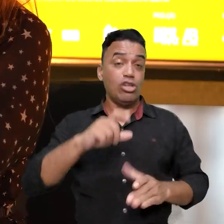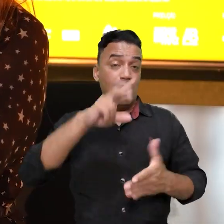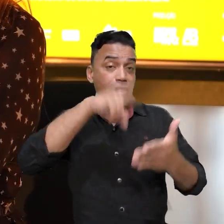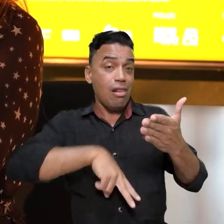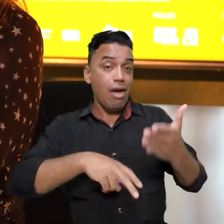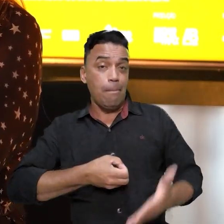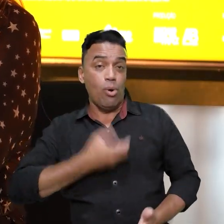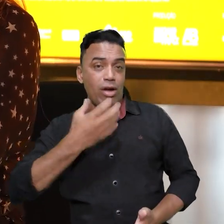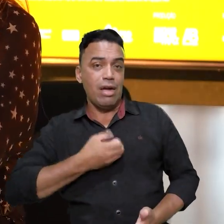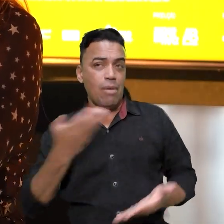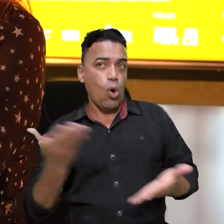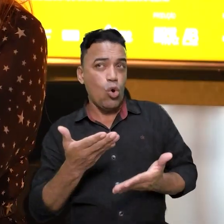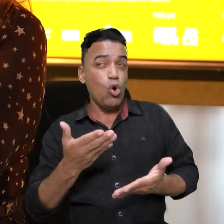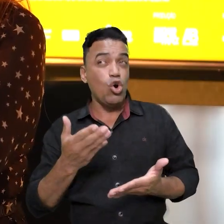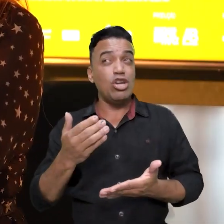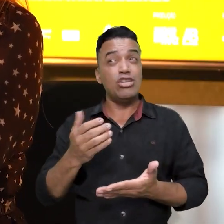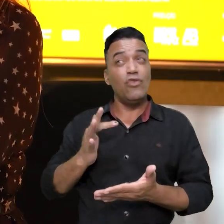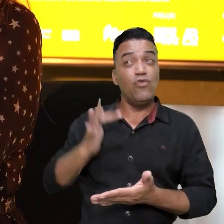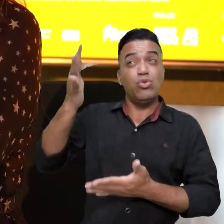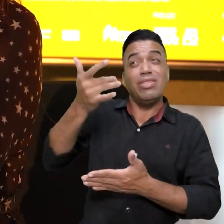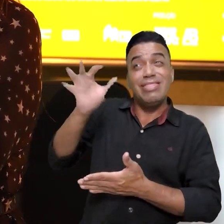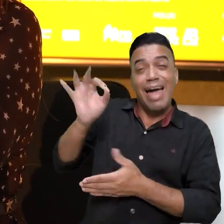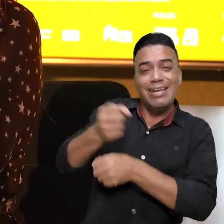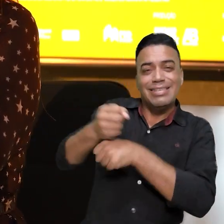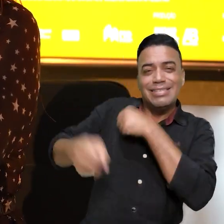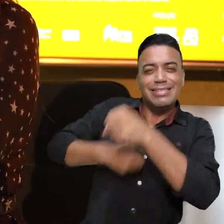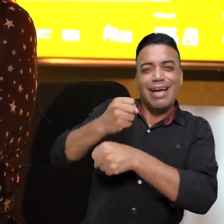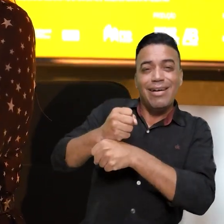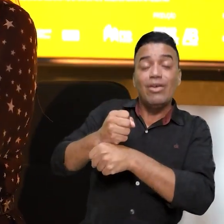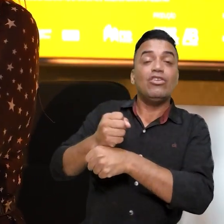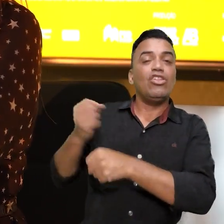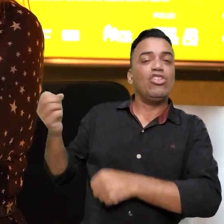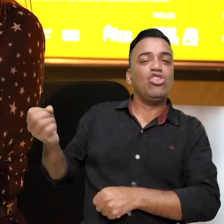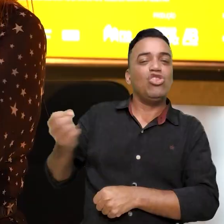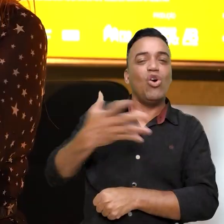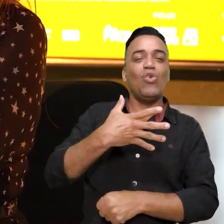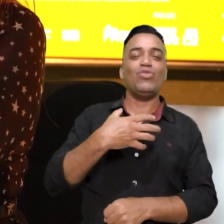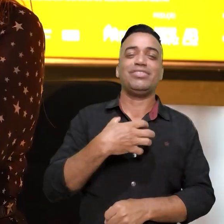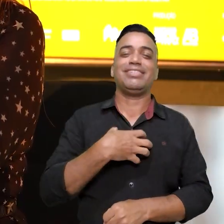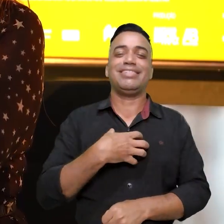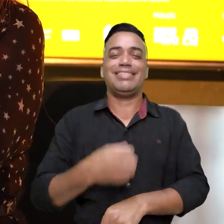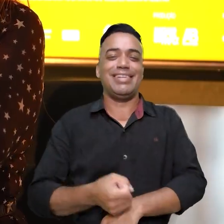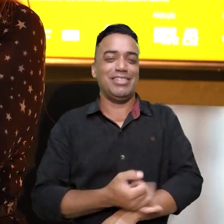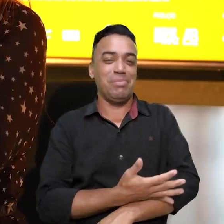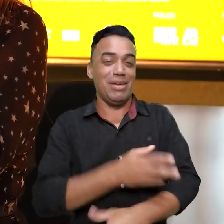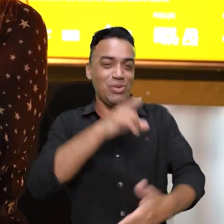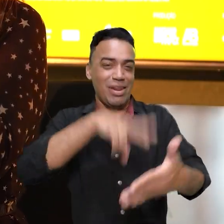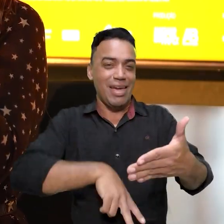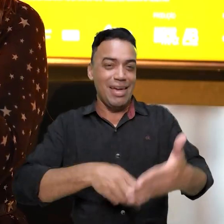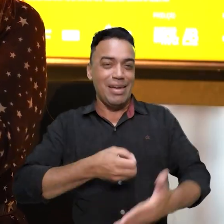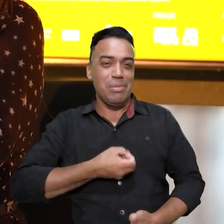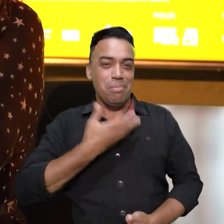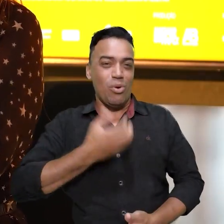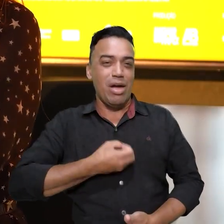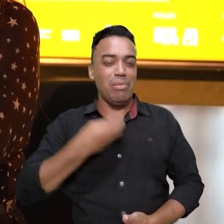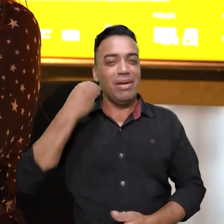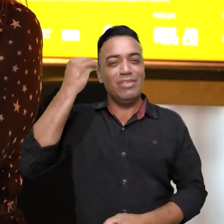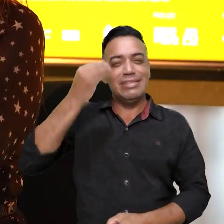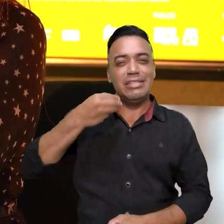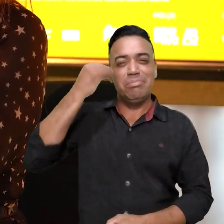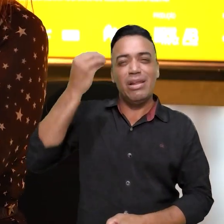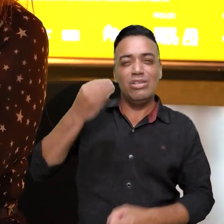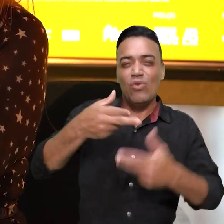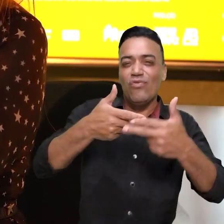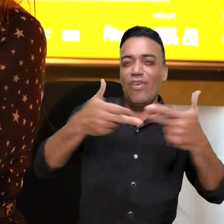hoje, pode ler um poema daqui a 10 anos, e você vai ter um novo sentimento lendo aquele poema, porque você experienciou